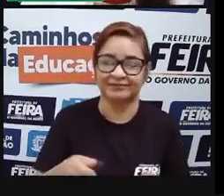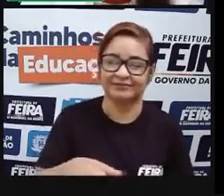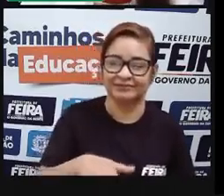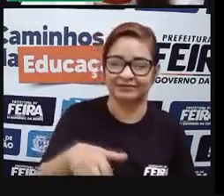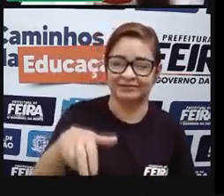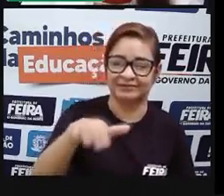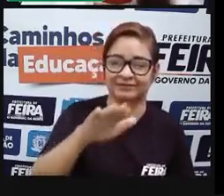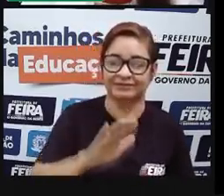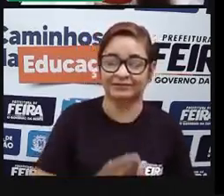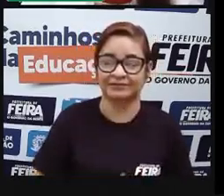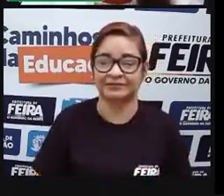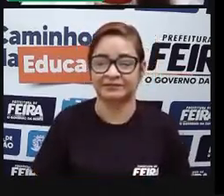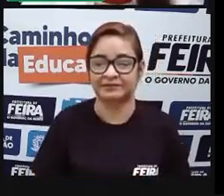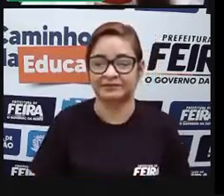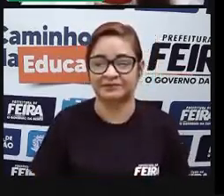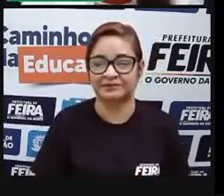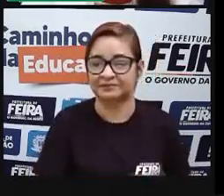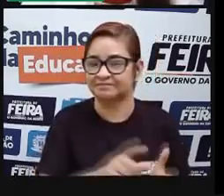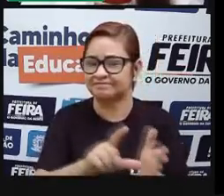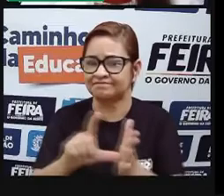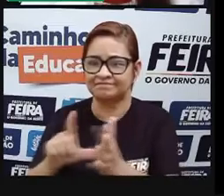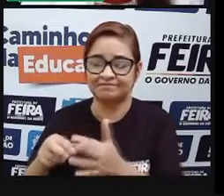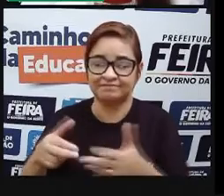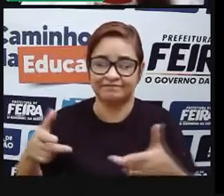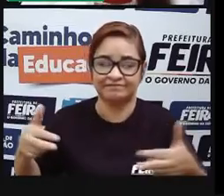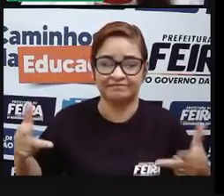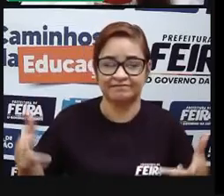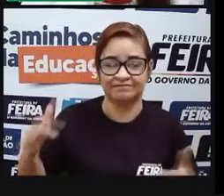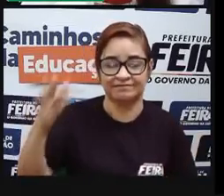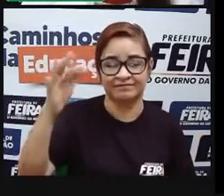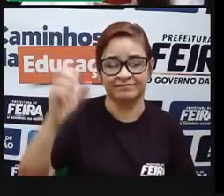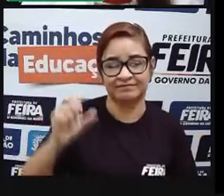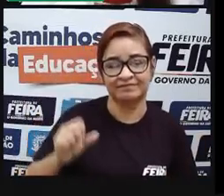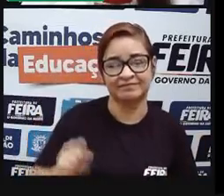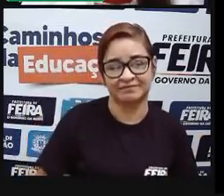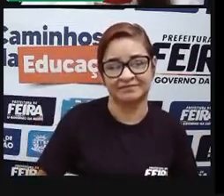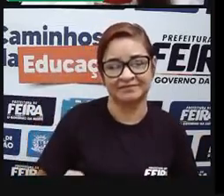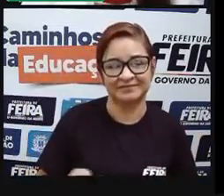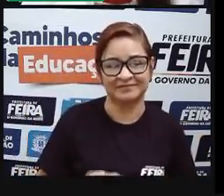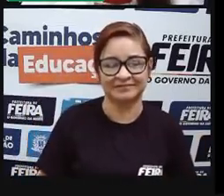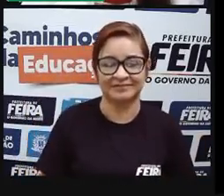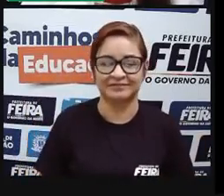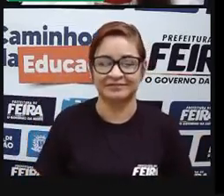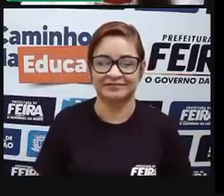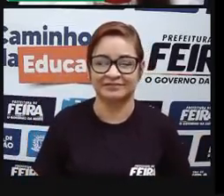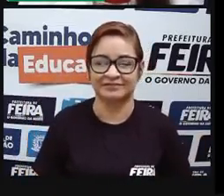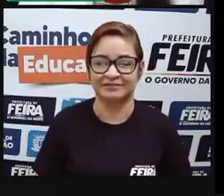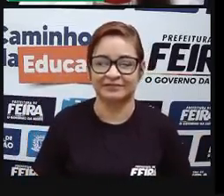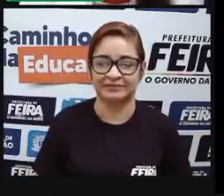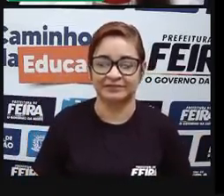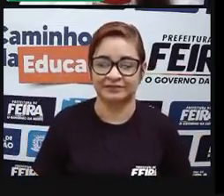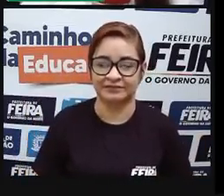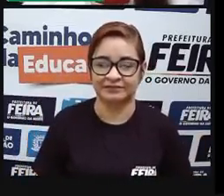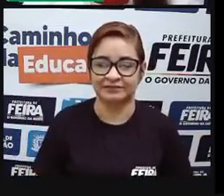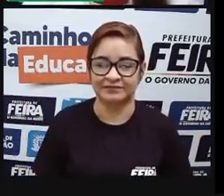Barbosa é o comércio movimentado aqui da cidade de Feira de Santana repórter Ney Silva